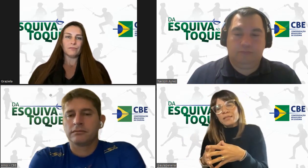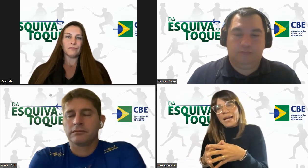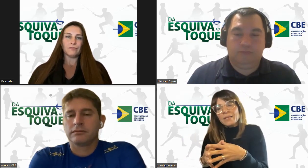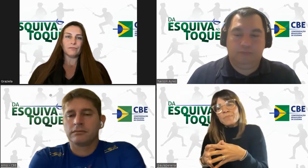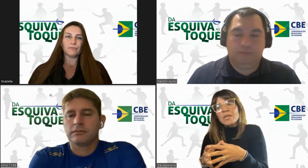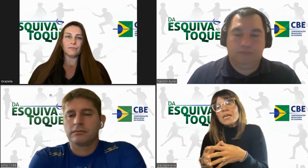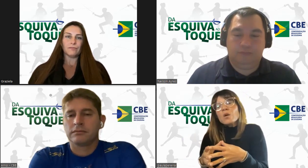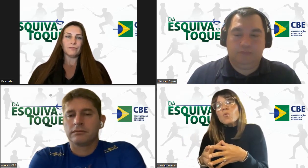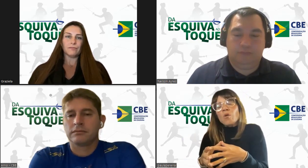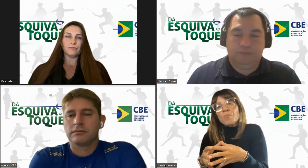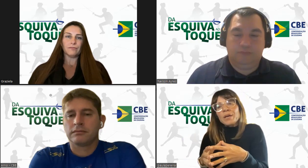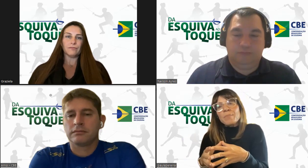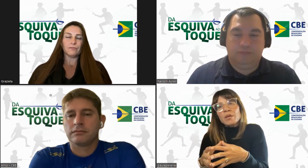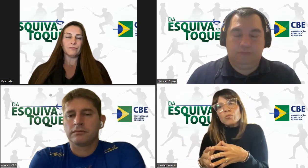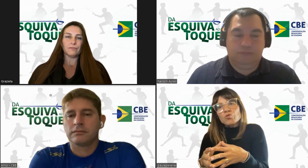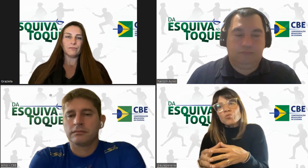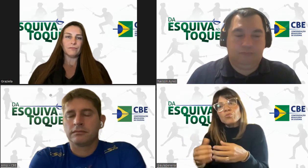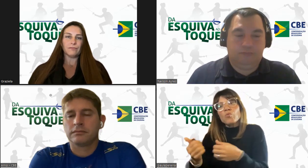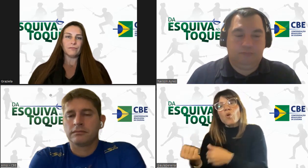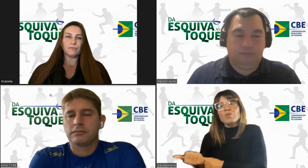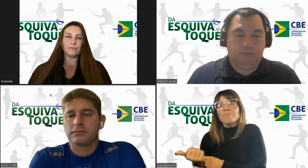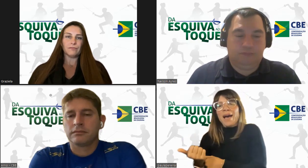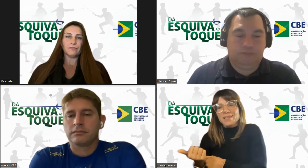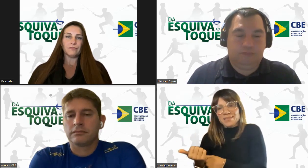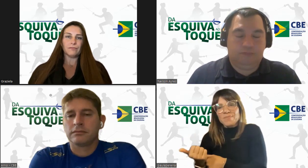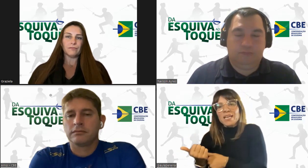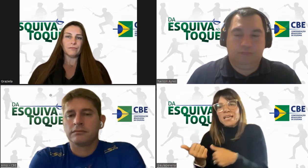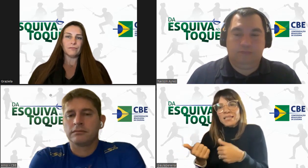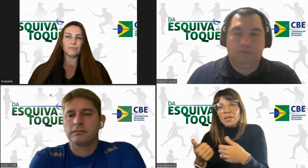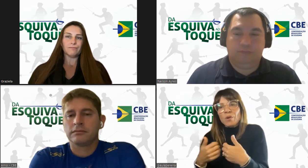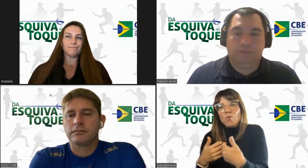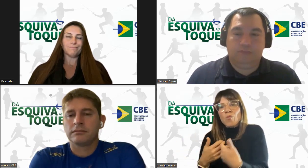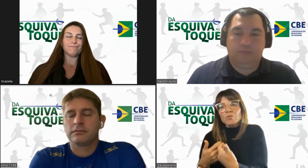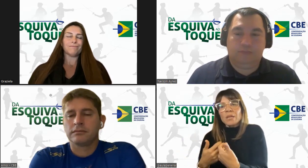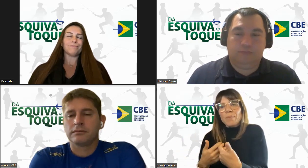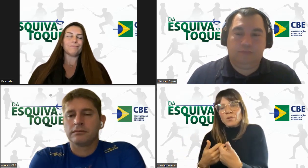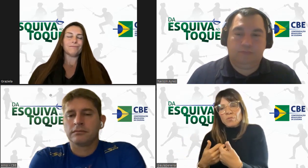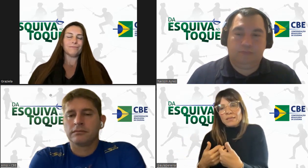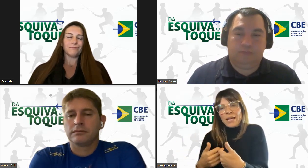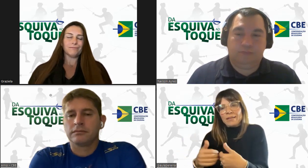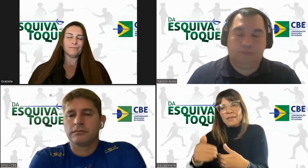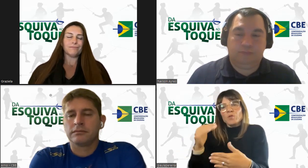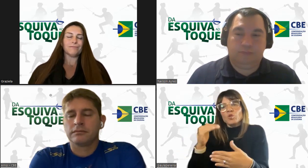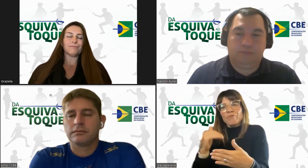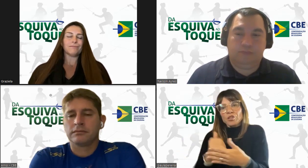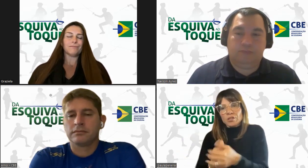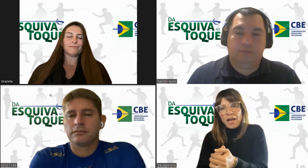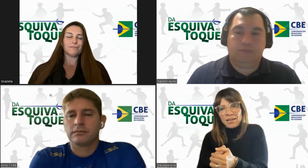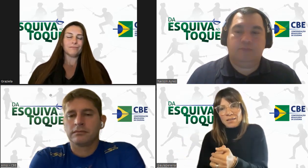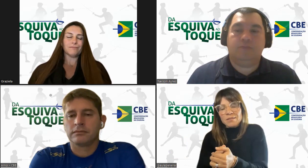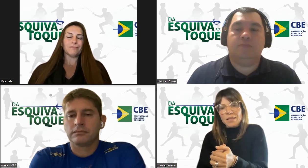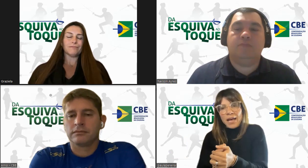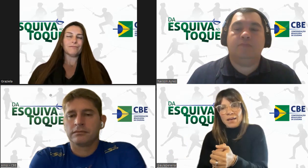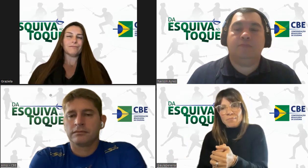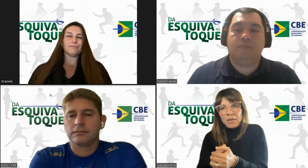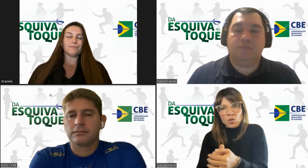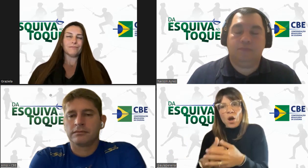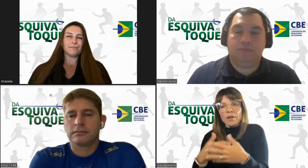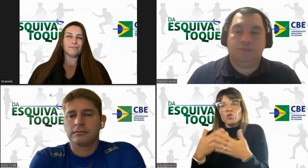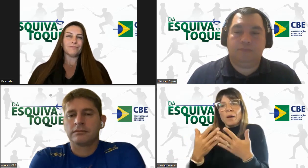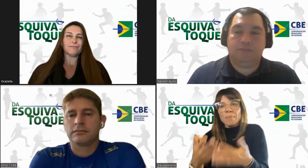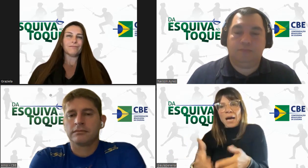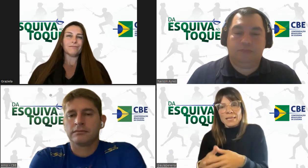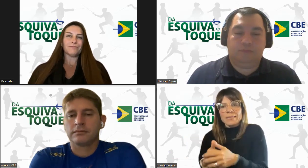esse acompanhamento do Atleta o acompanhamento junto com os pais então eu quando trabalho com atleta de uma faixa etária né